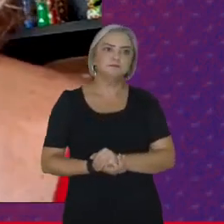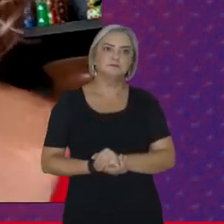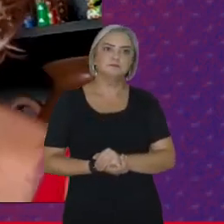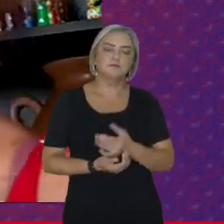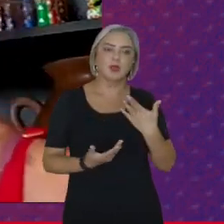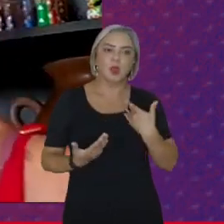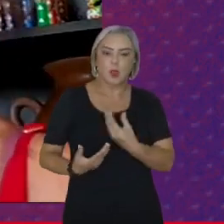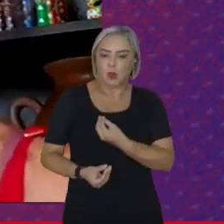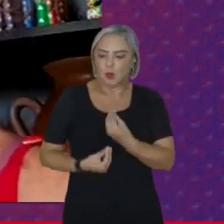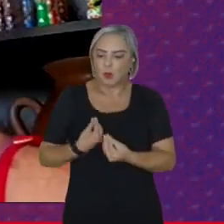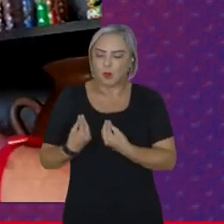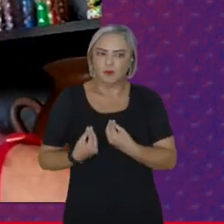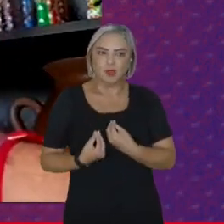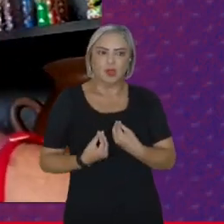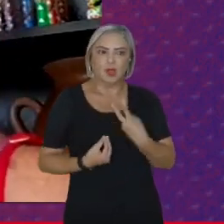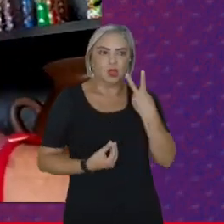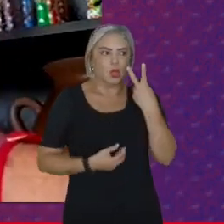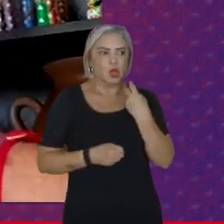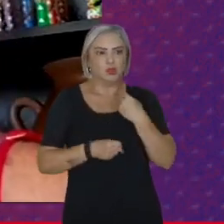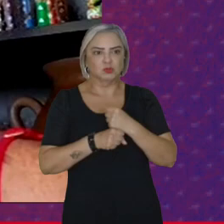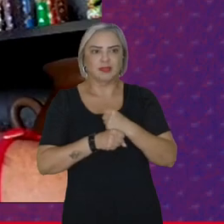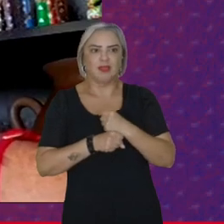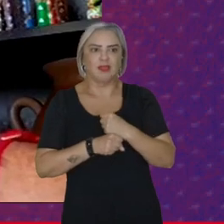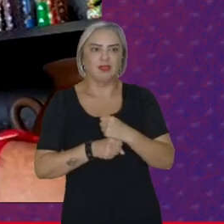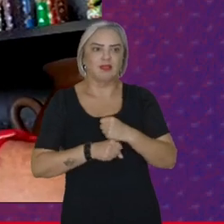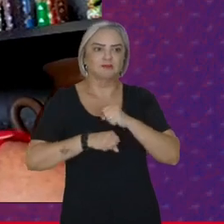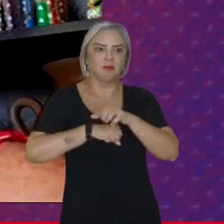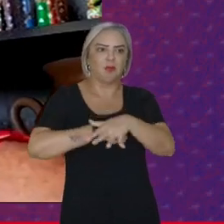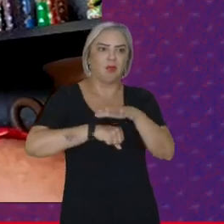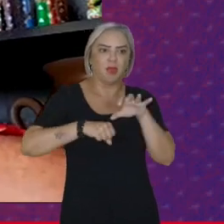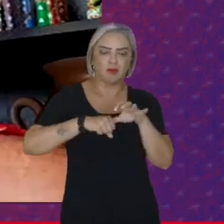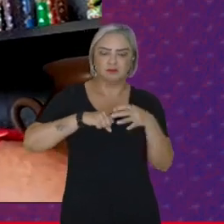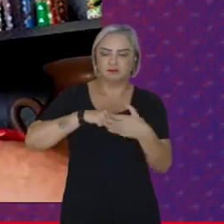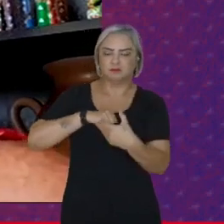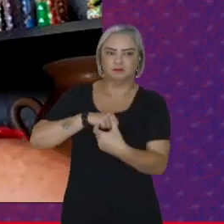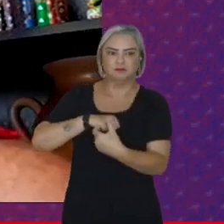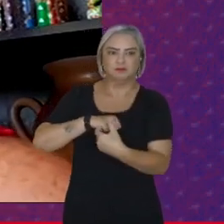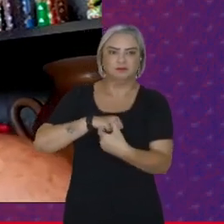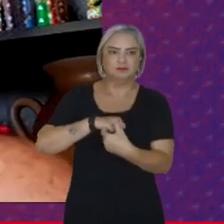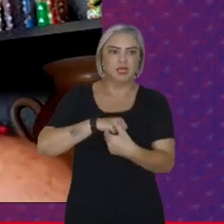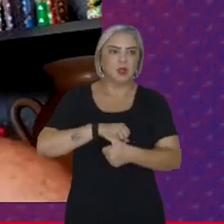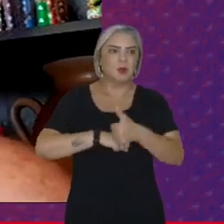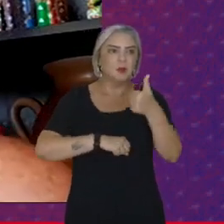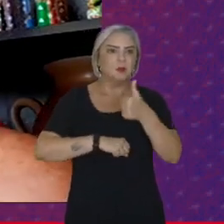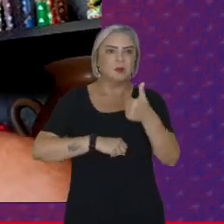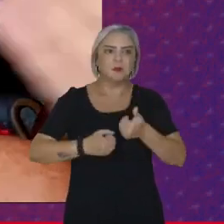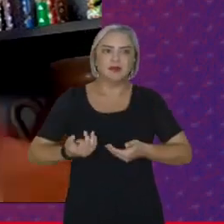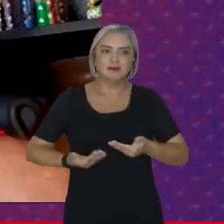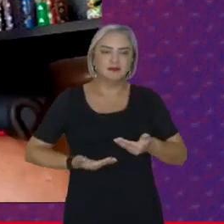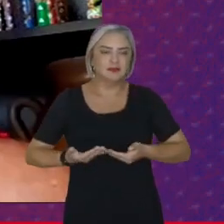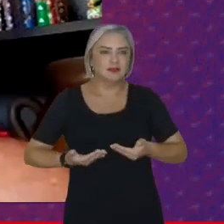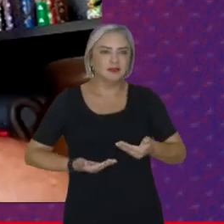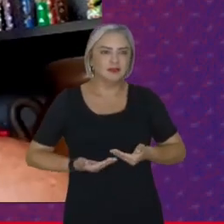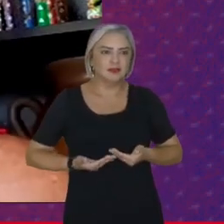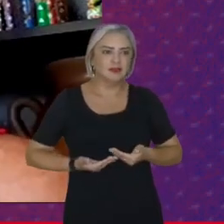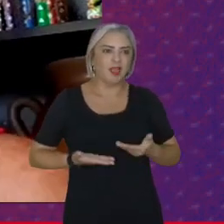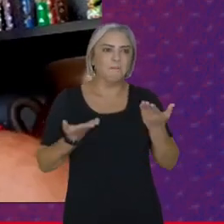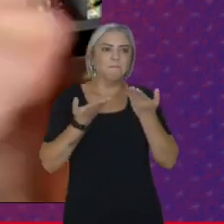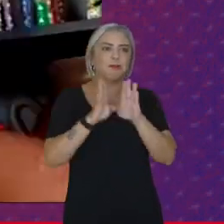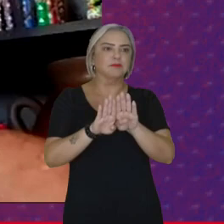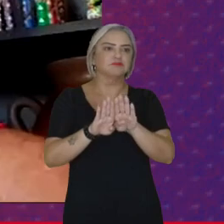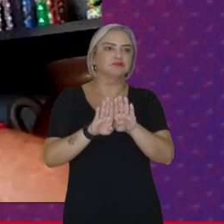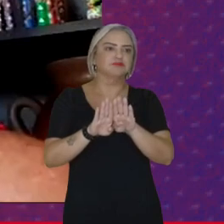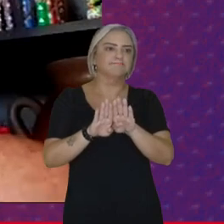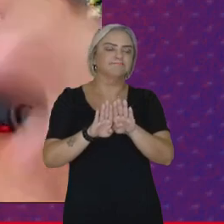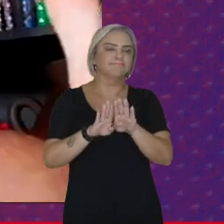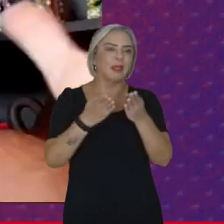No convívio desses últimos 2 anos, também com a pandemia do Covid, foram os primeiros serviços a serem fechados,